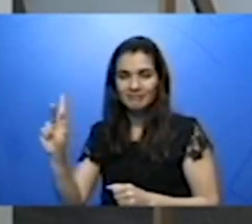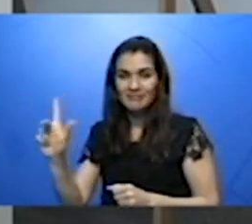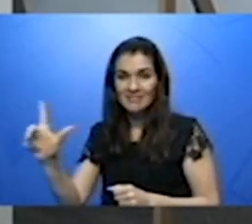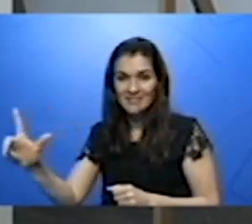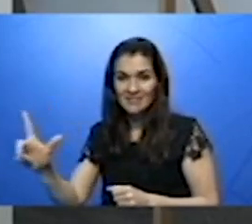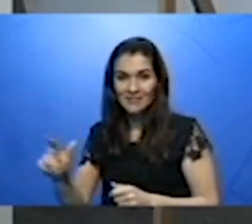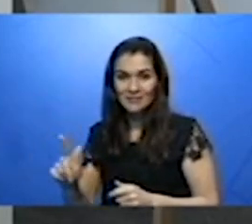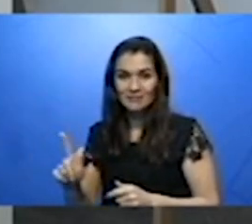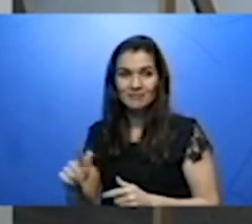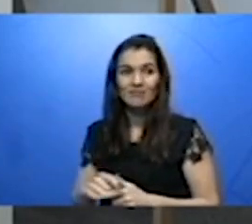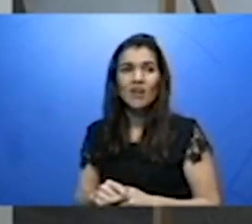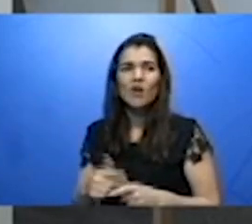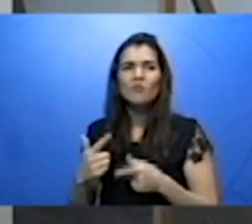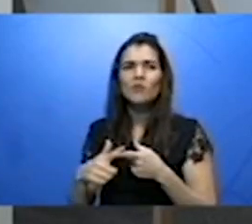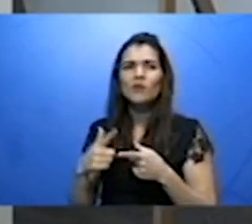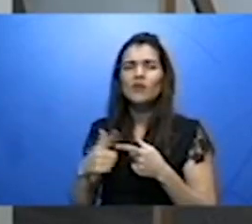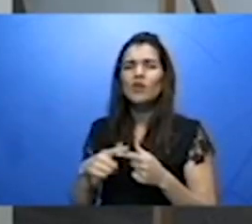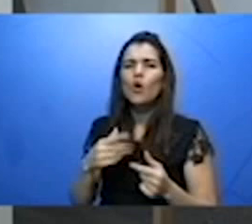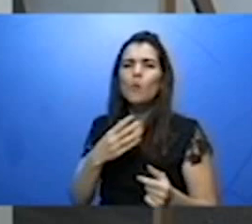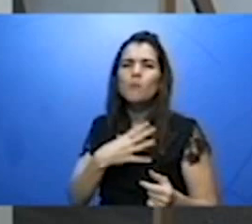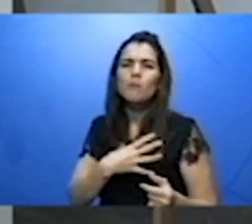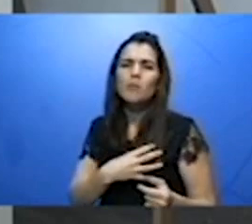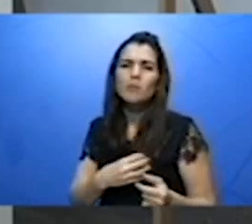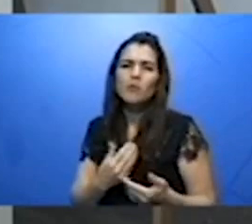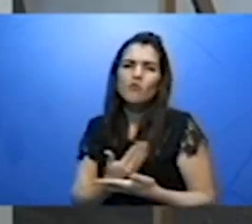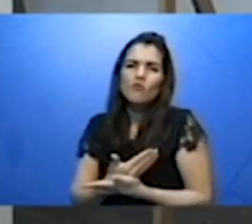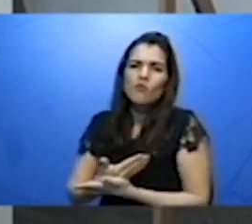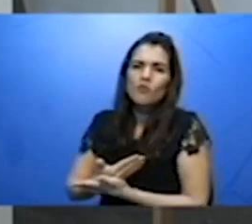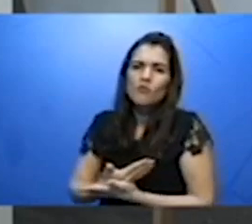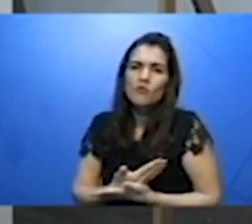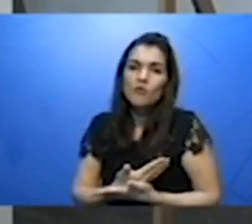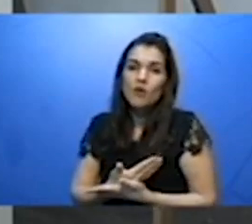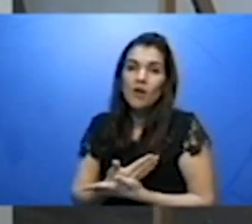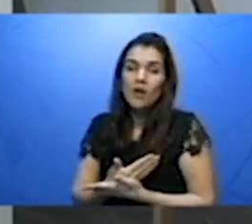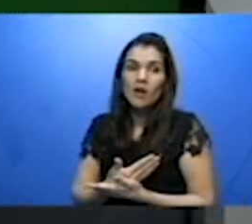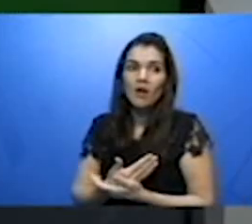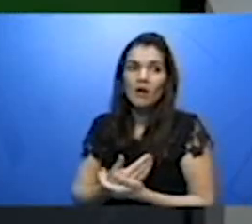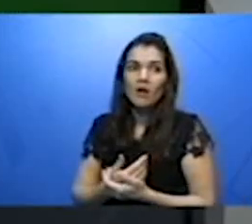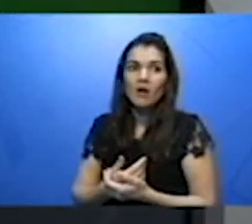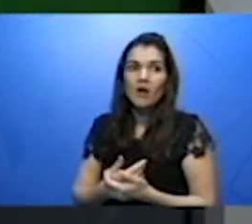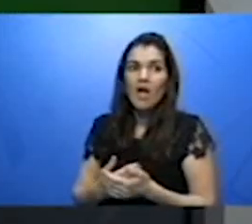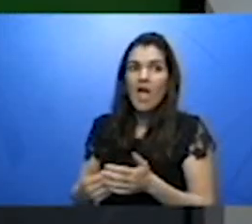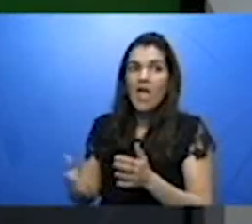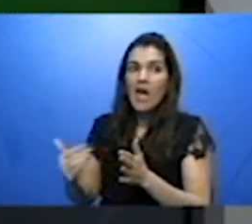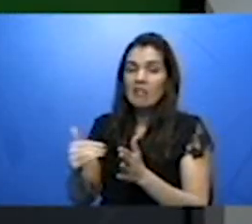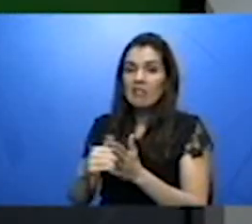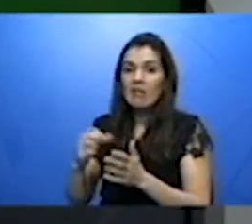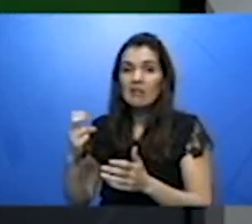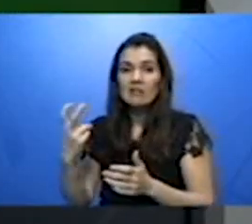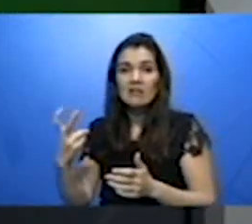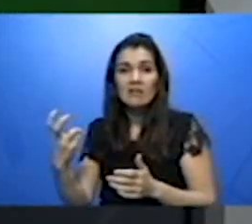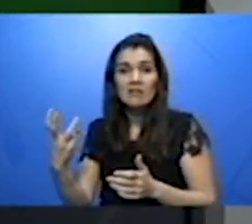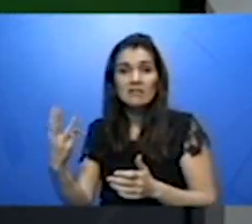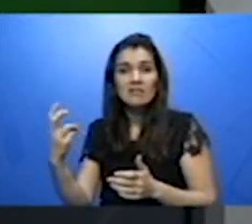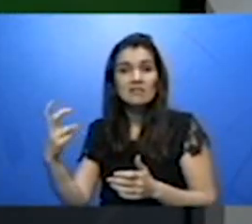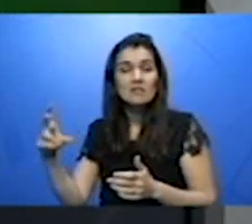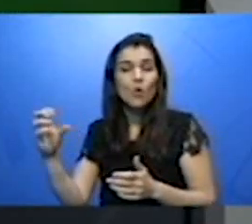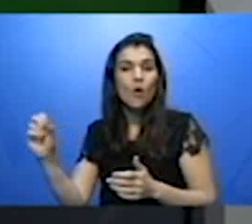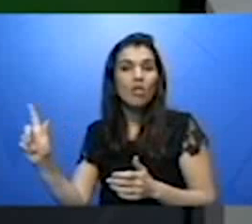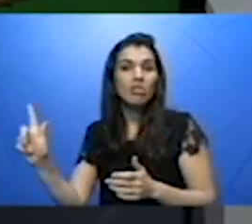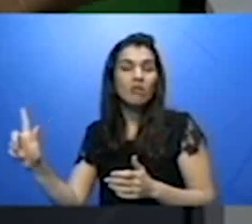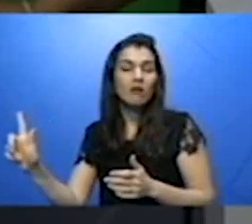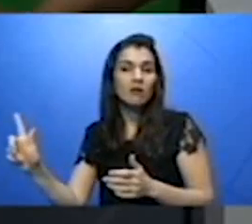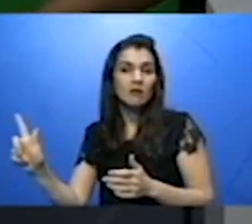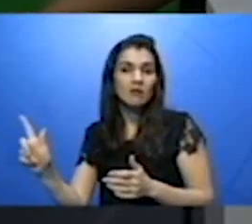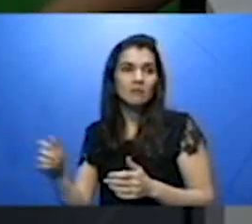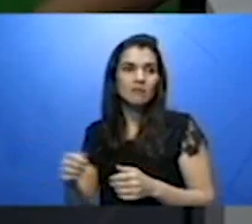pesa por volta de 350g tem um lobo adulto e pesa entre 25 e 30